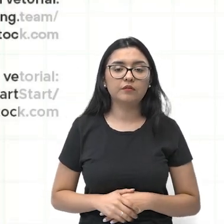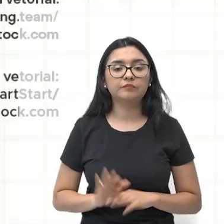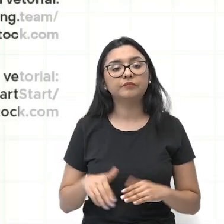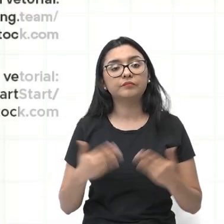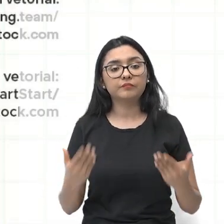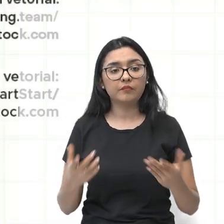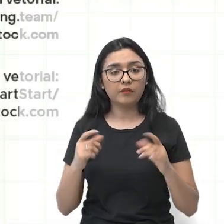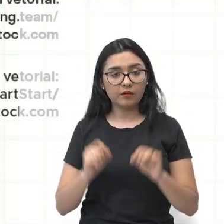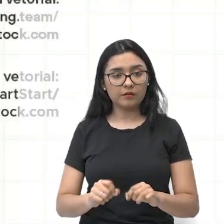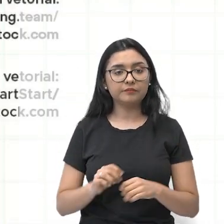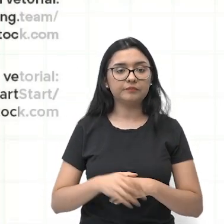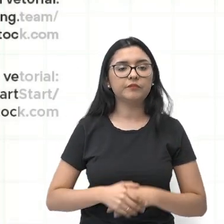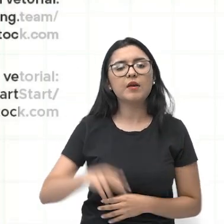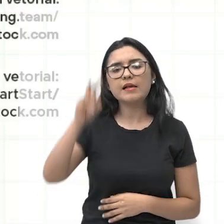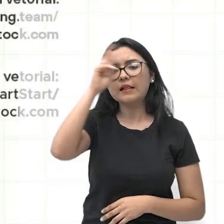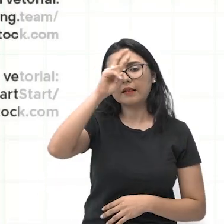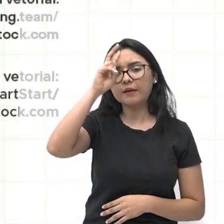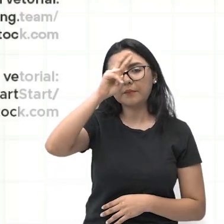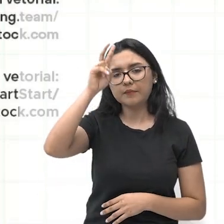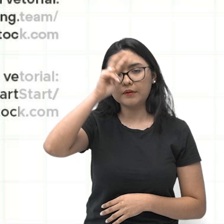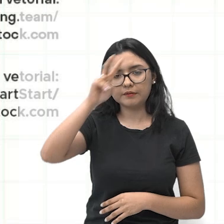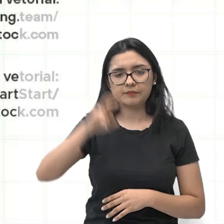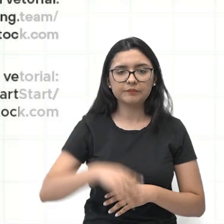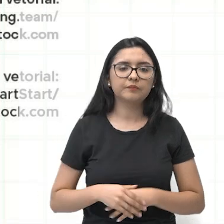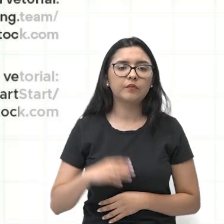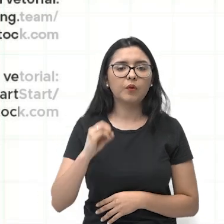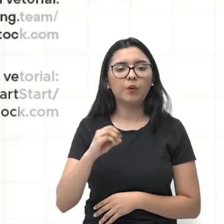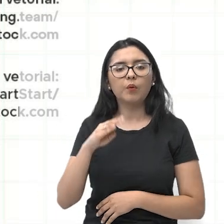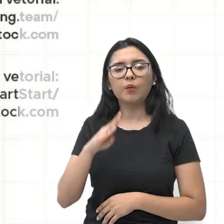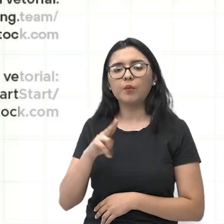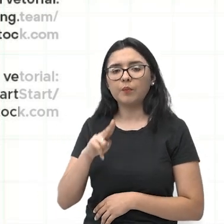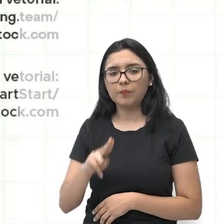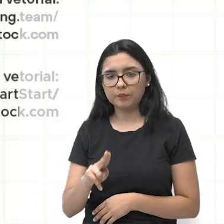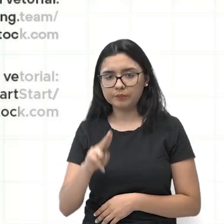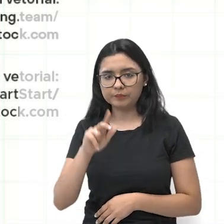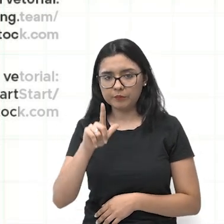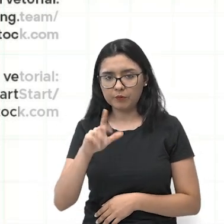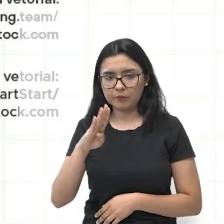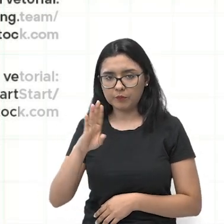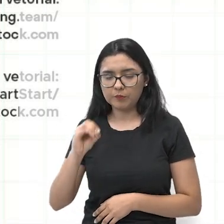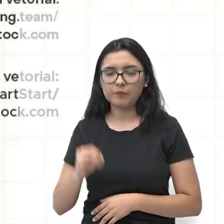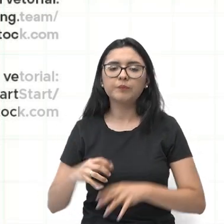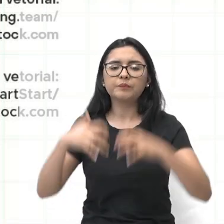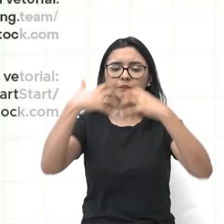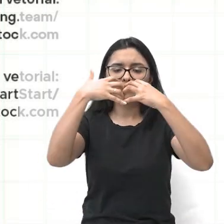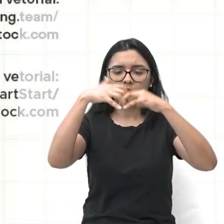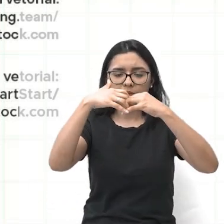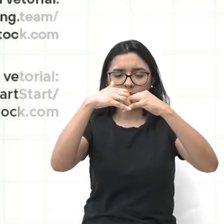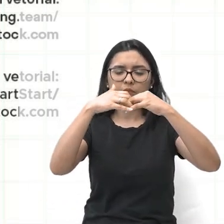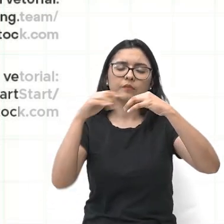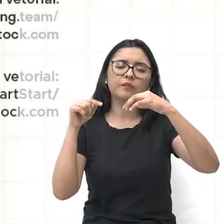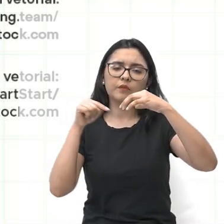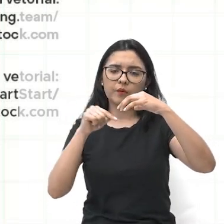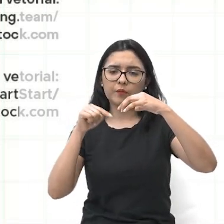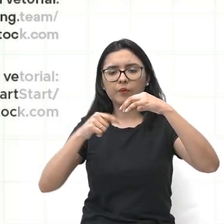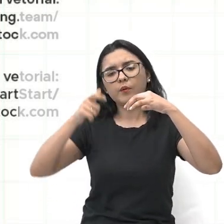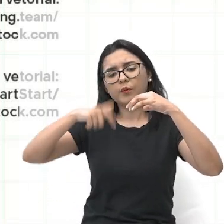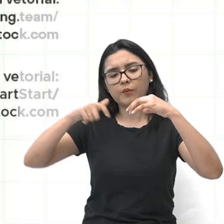Então, a memória olfativa, né, o bulbo olfatório, é a região do cérebro que